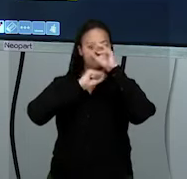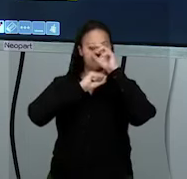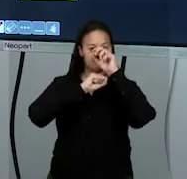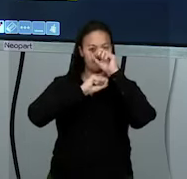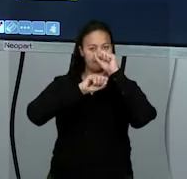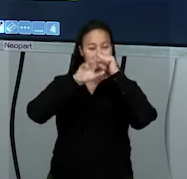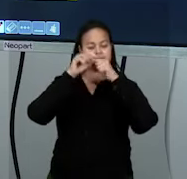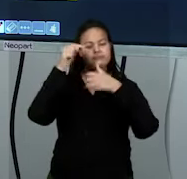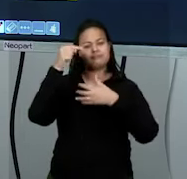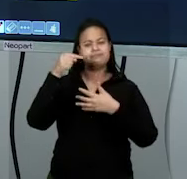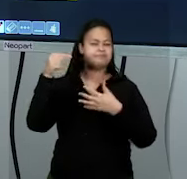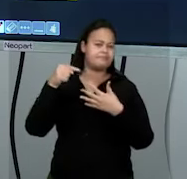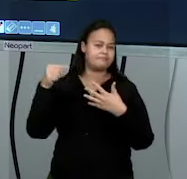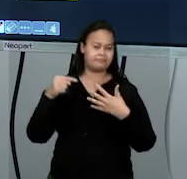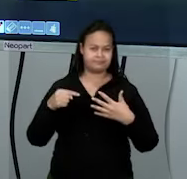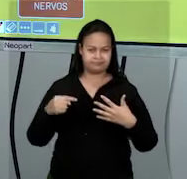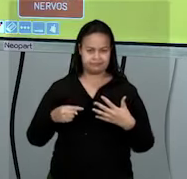e etc.